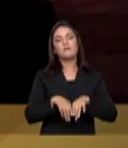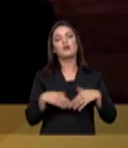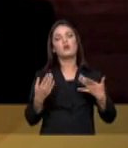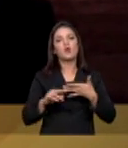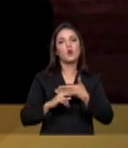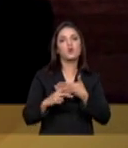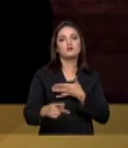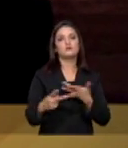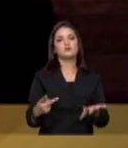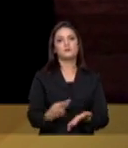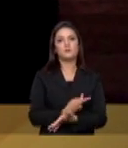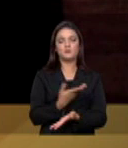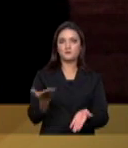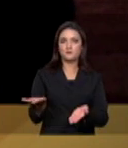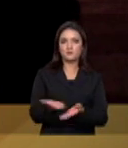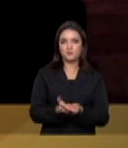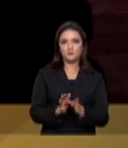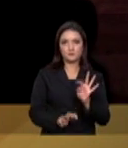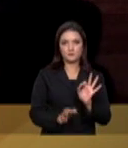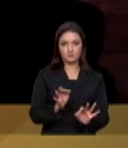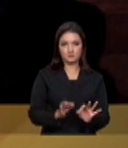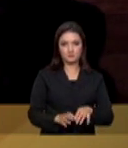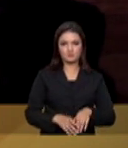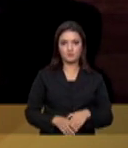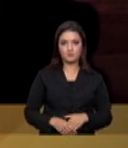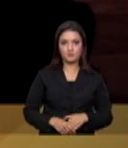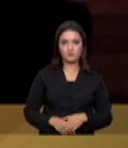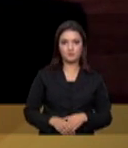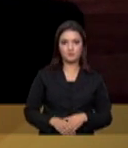processo judicial em